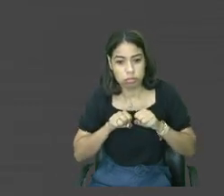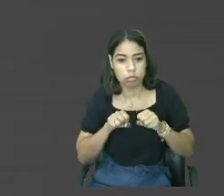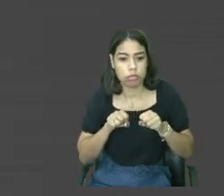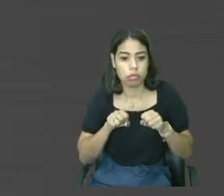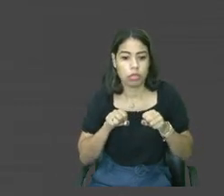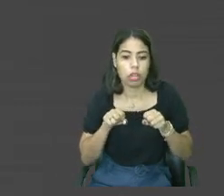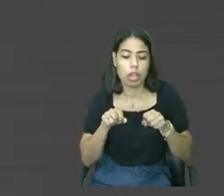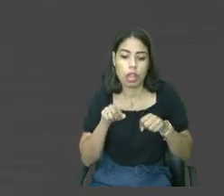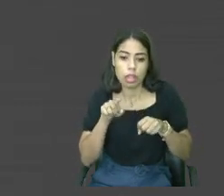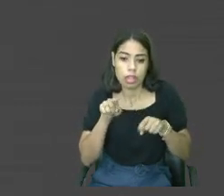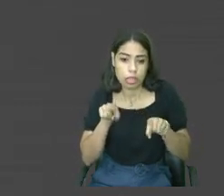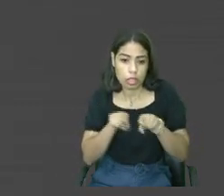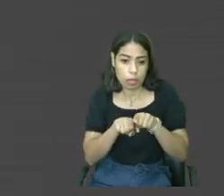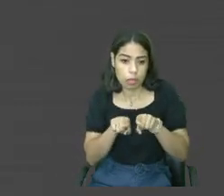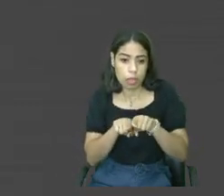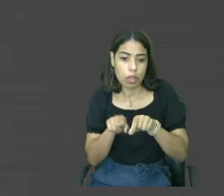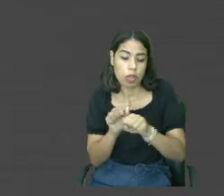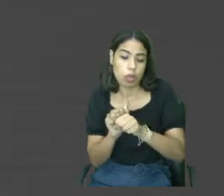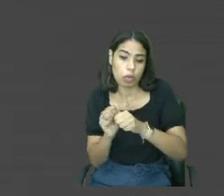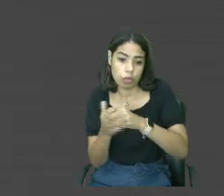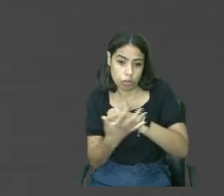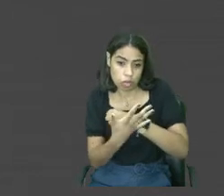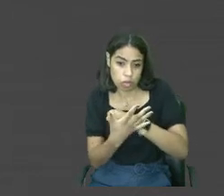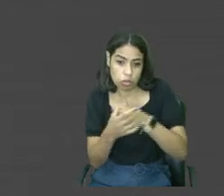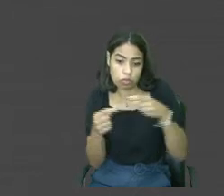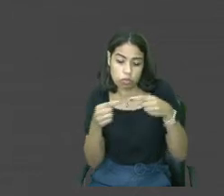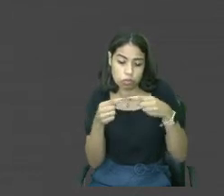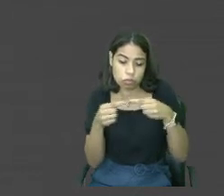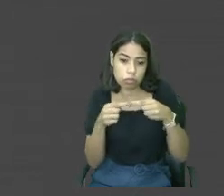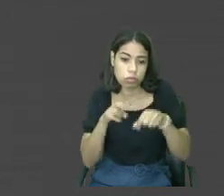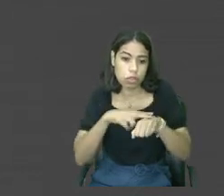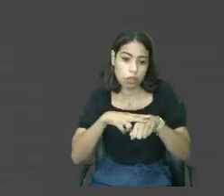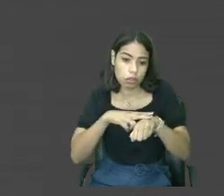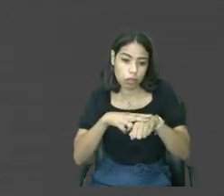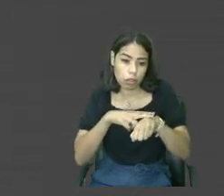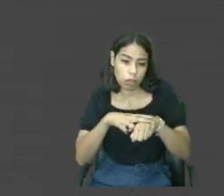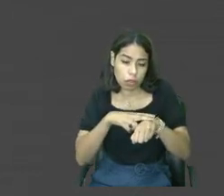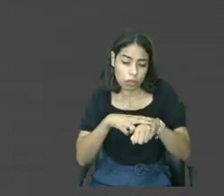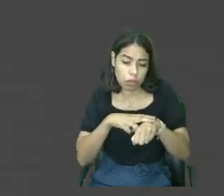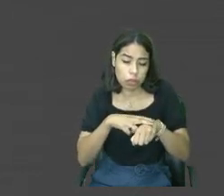pelos pacientes acometidos de Covid, né,